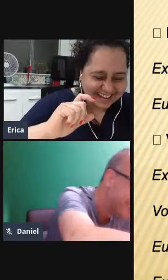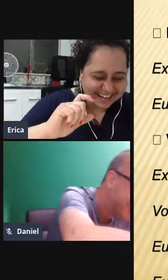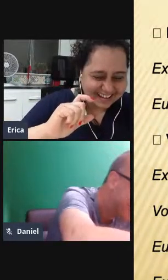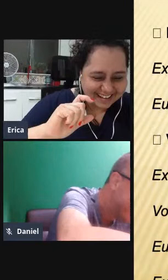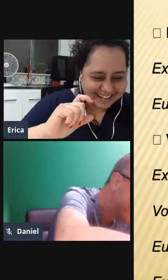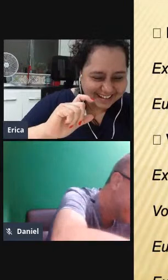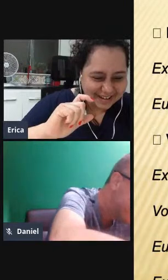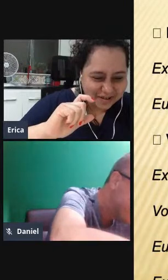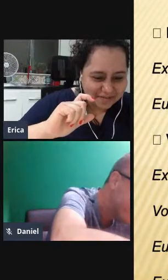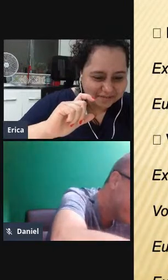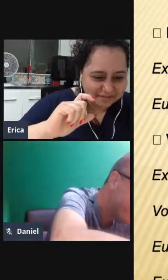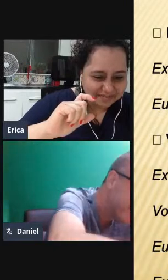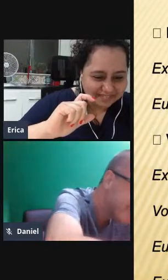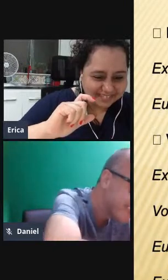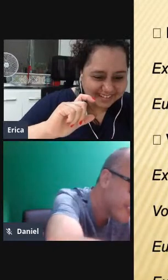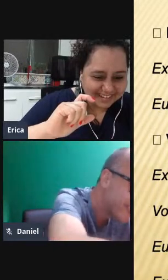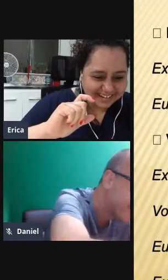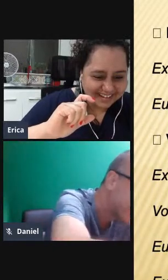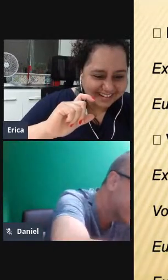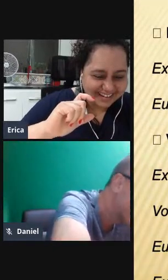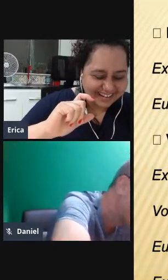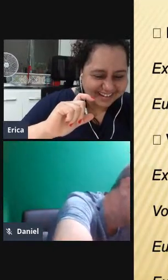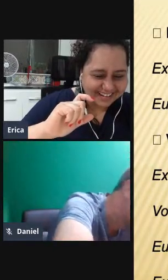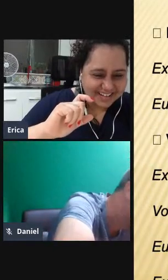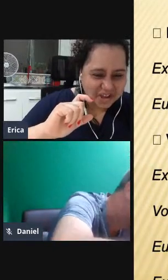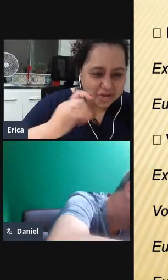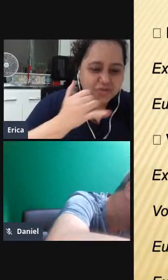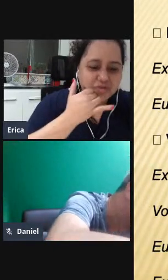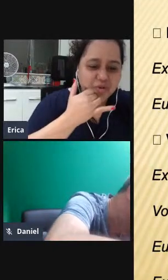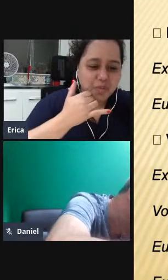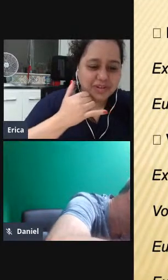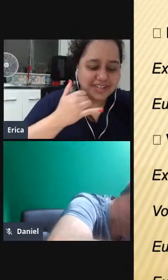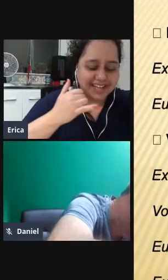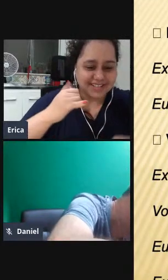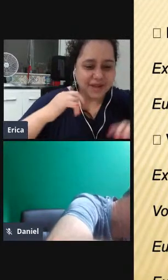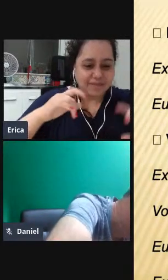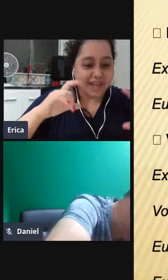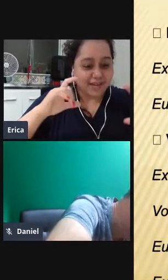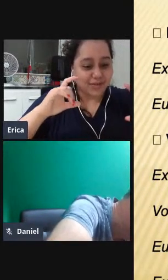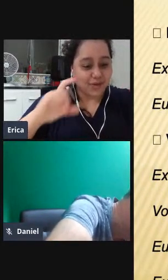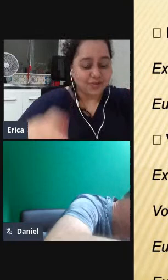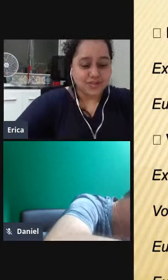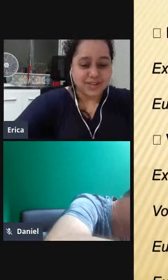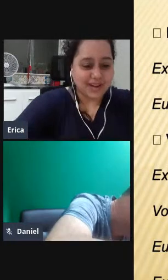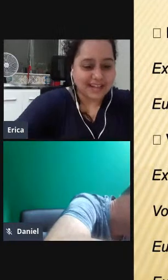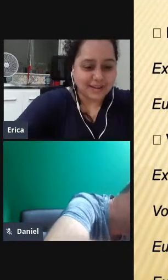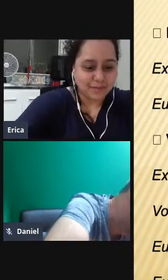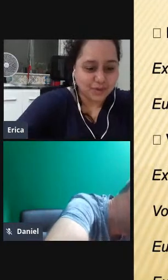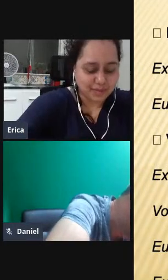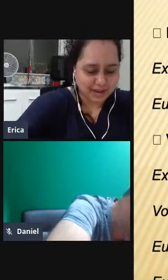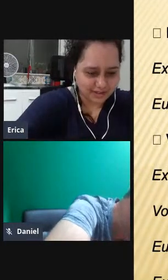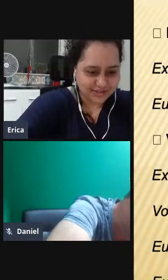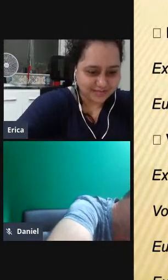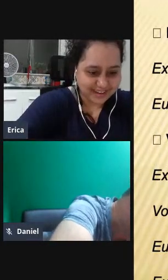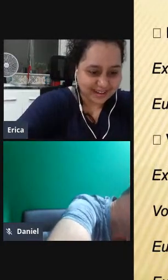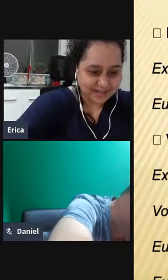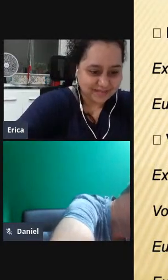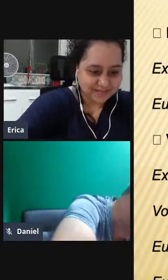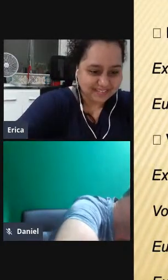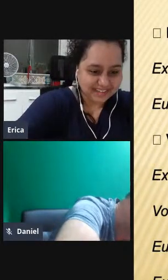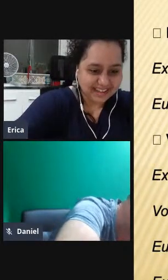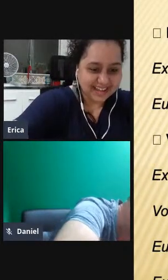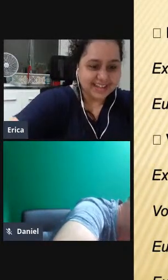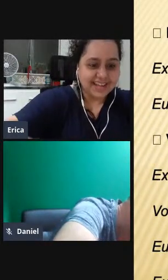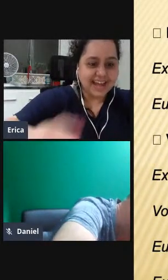Desculpa, gente. É que eu tô no celular, tá muito melhor de